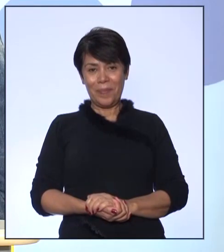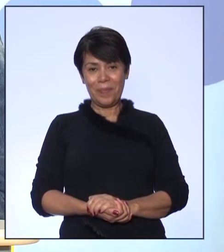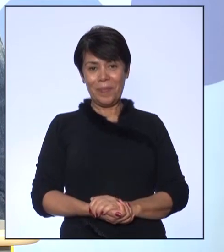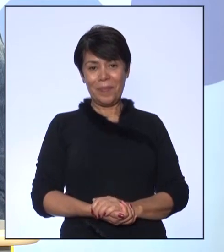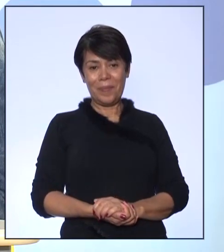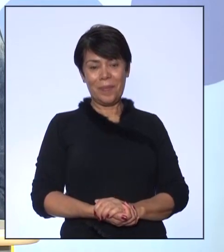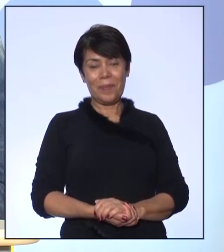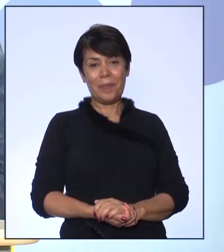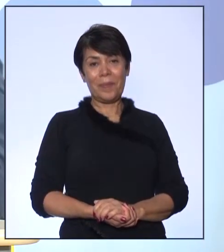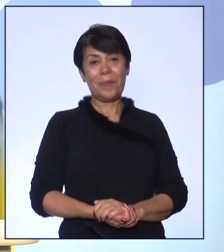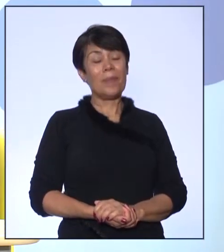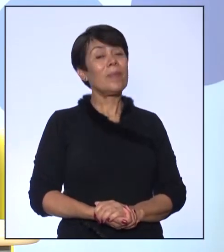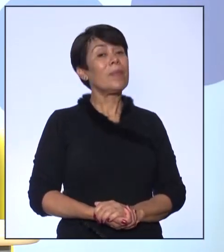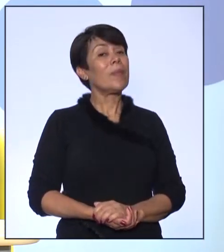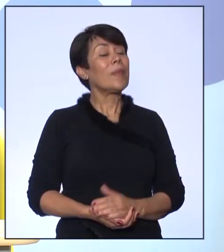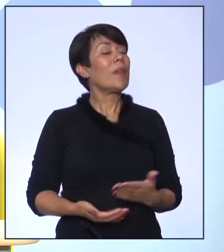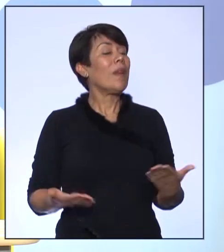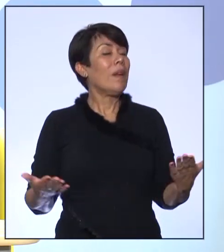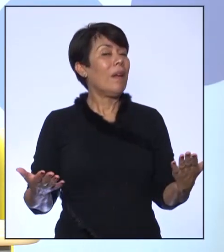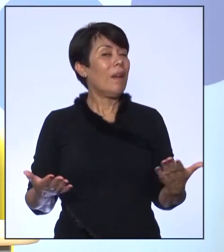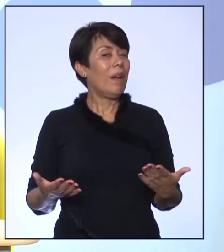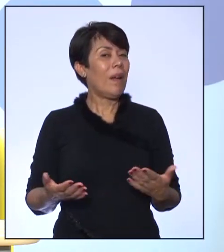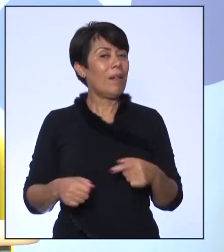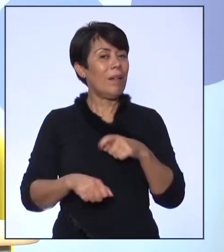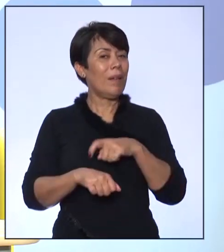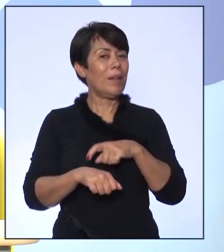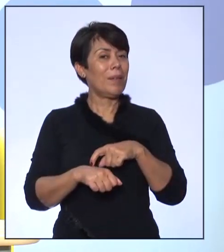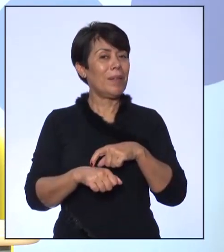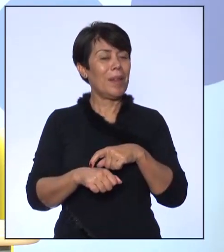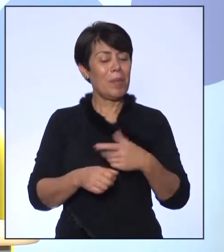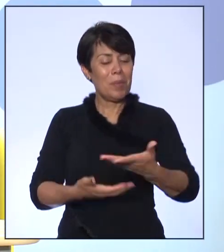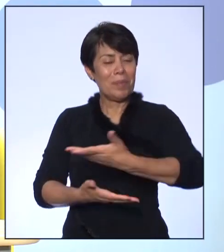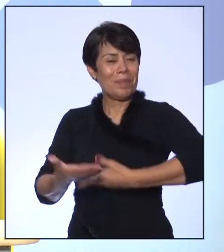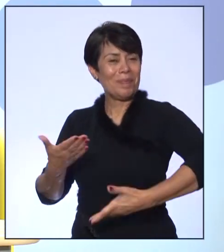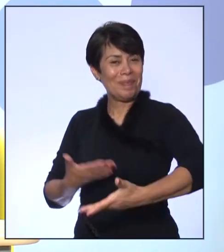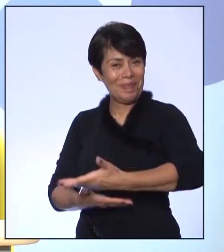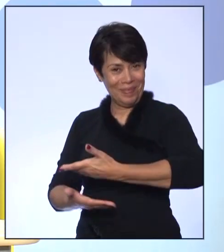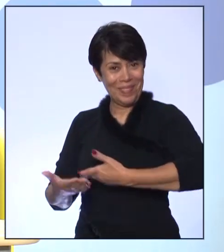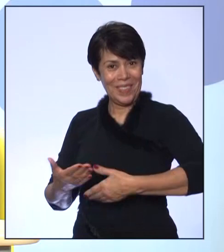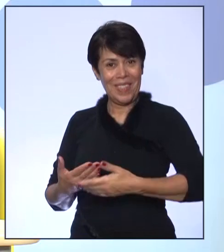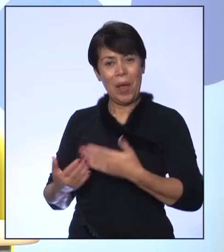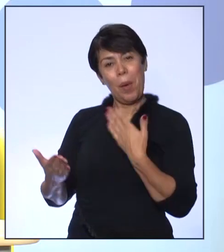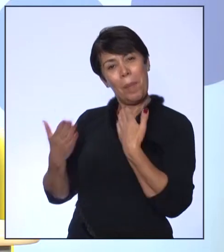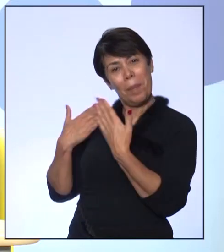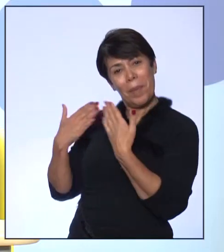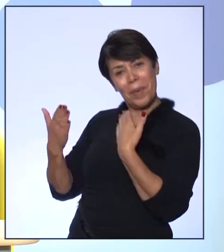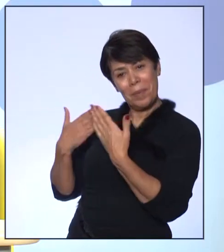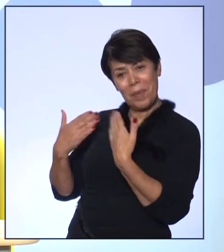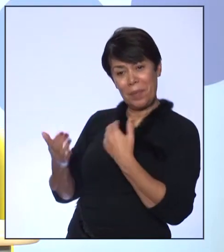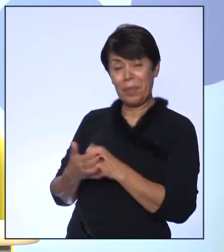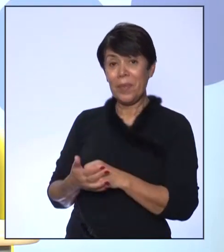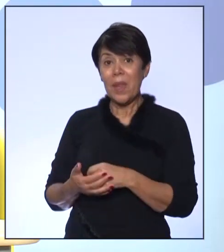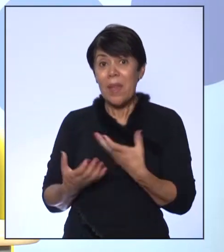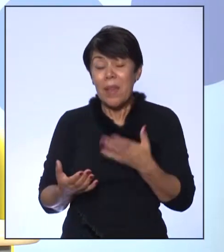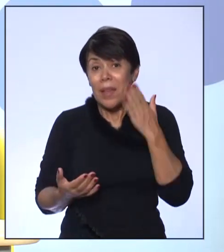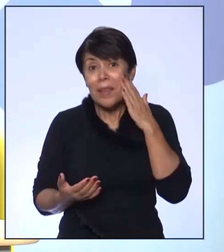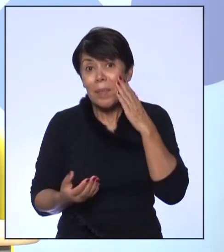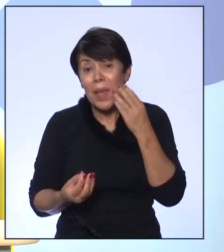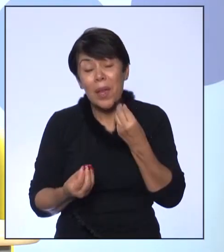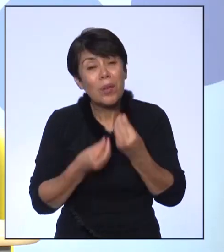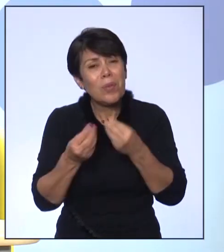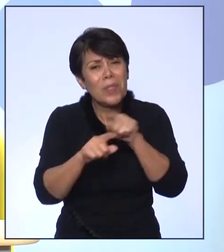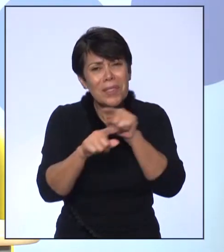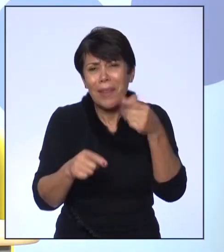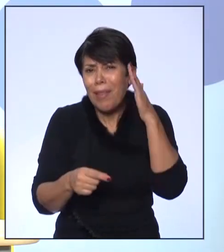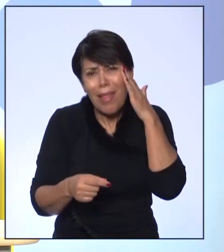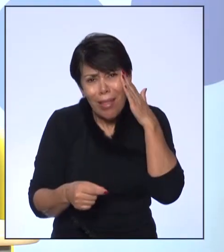Agora, gente, olha só, chegou a hora da nossa interação aí pelo chat, né? Até para eu saber como é que vocês estão sentindo essa aula, se